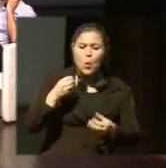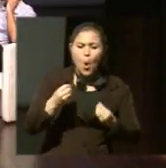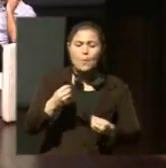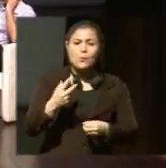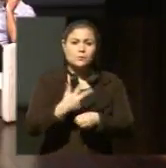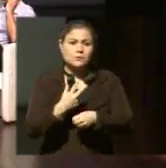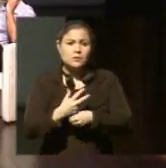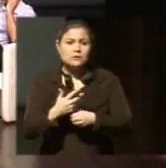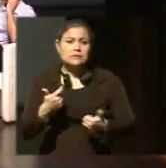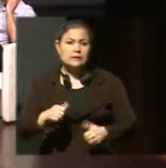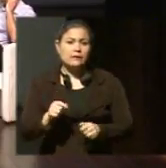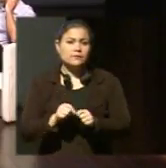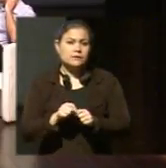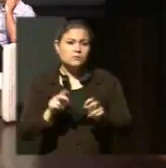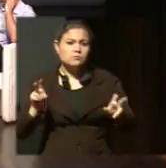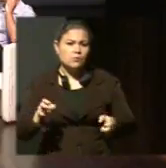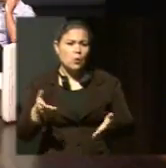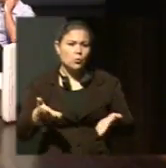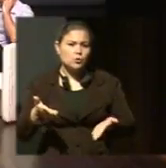sendo retratados hoje em dia.